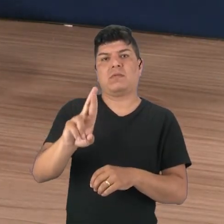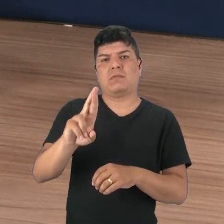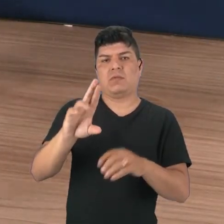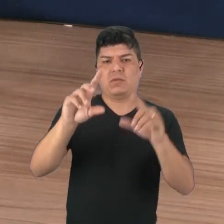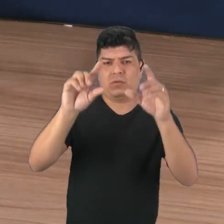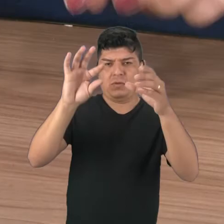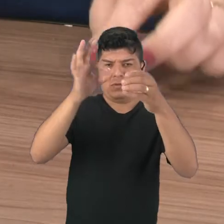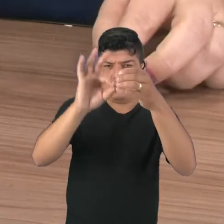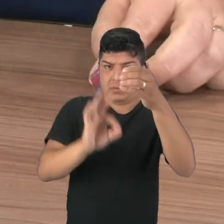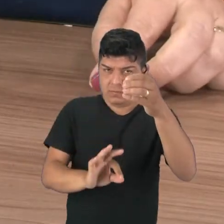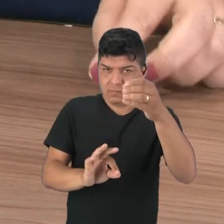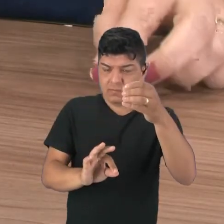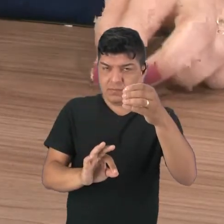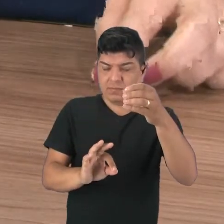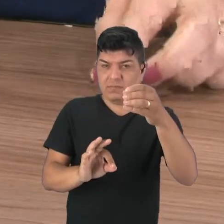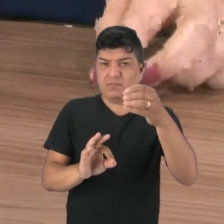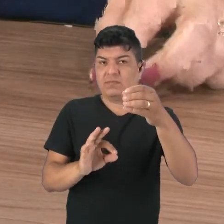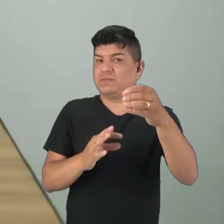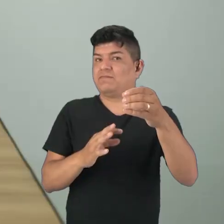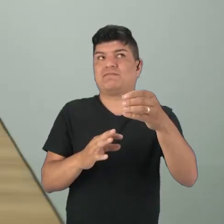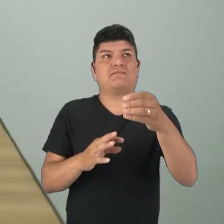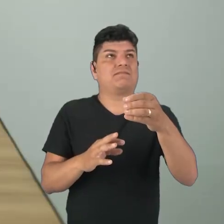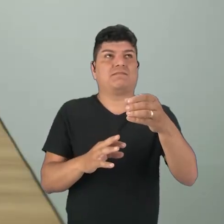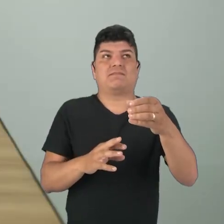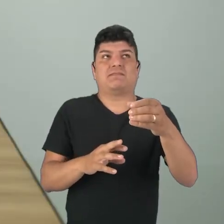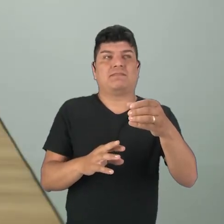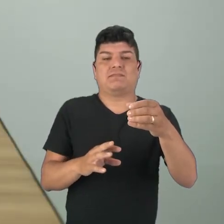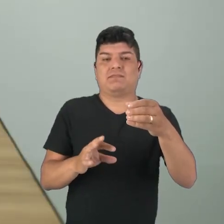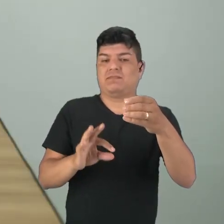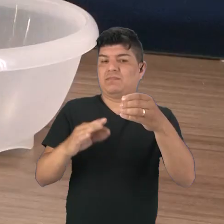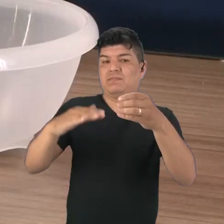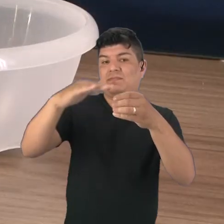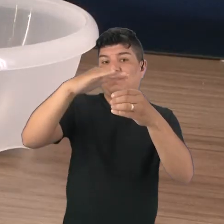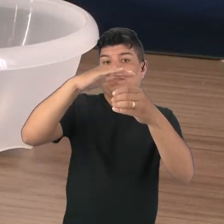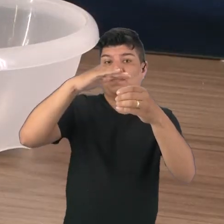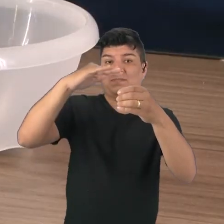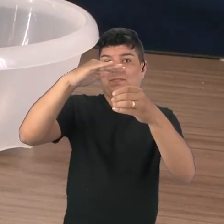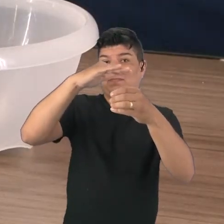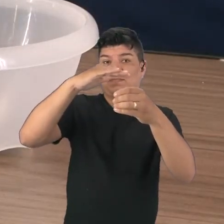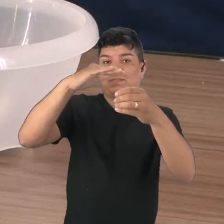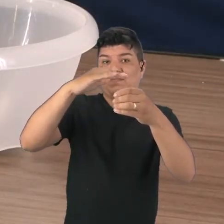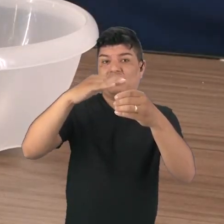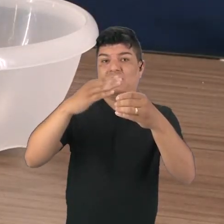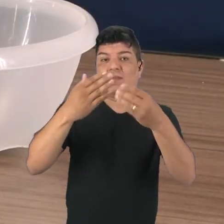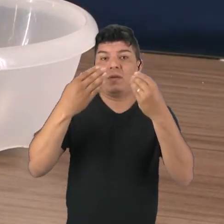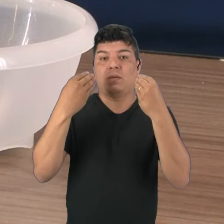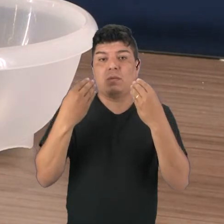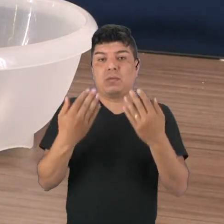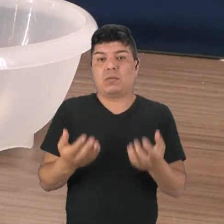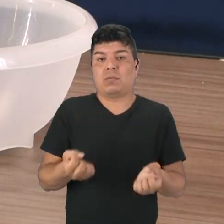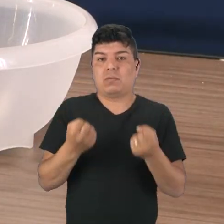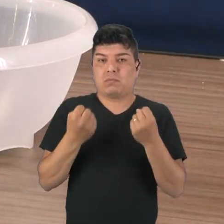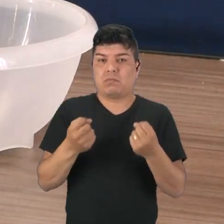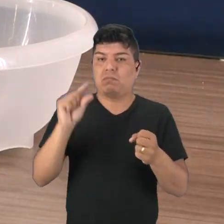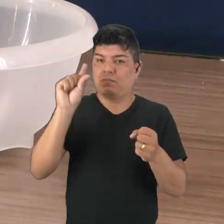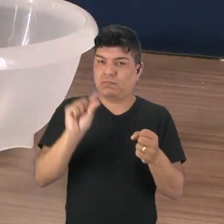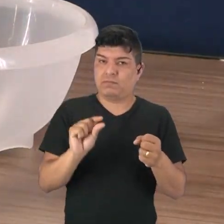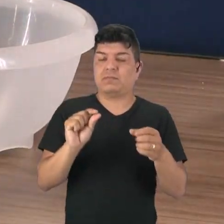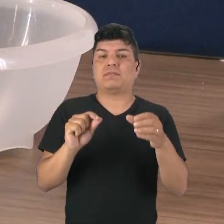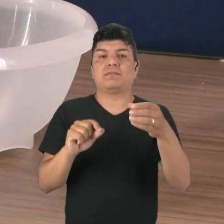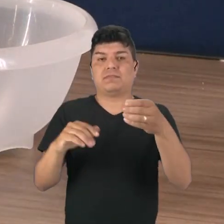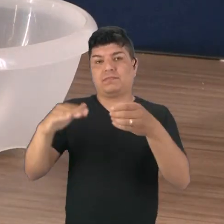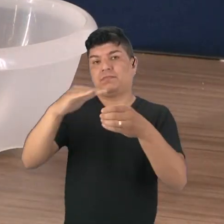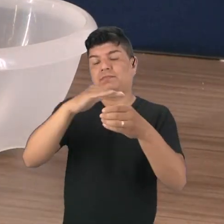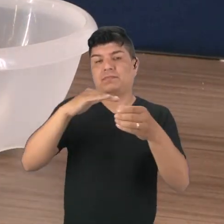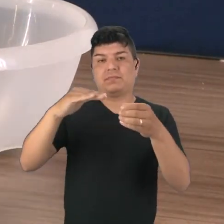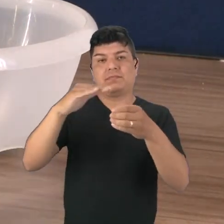isopor vai afundar? O isopor, ele não afunda, olha só. Ele é menos denso que o óleo.